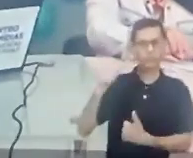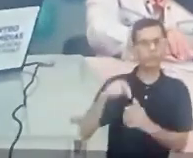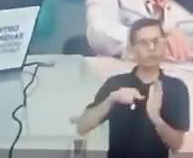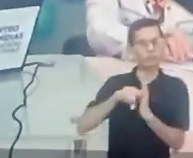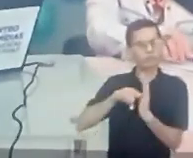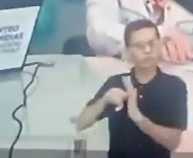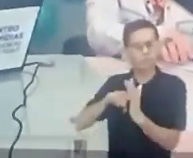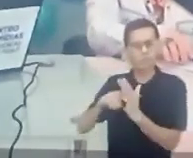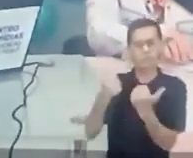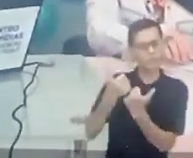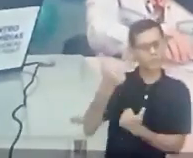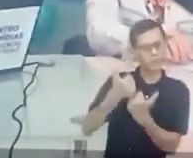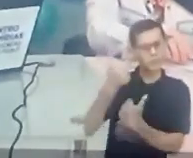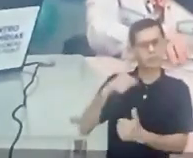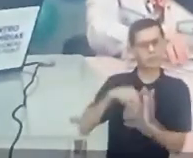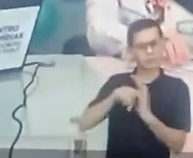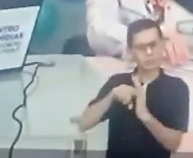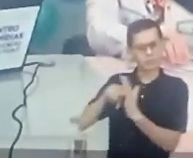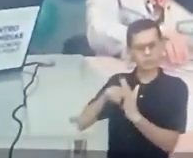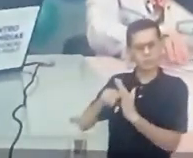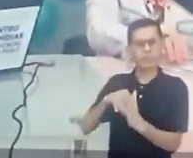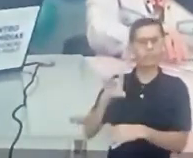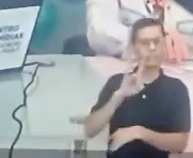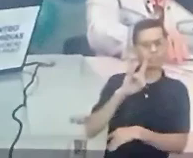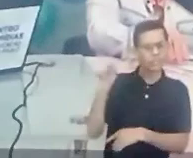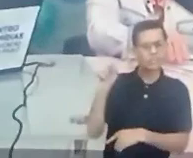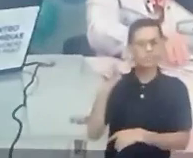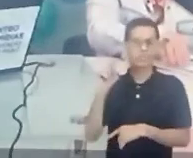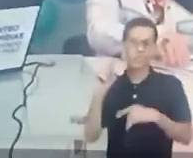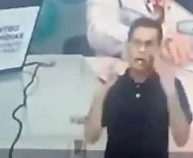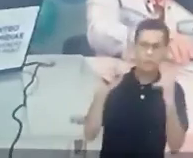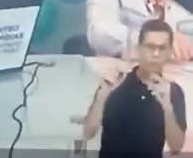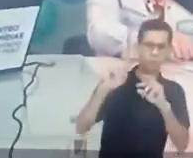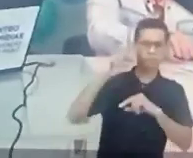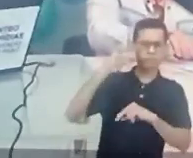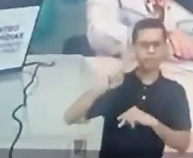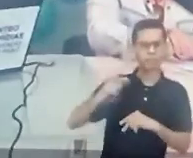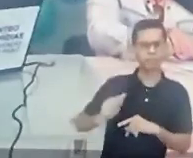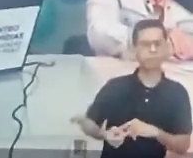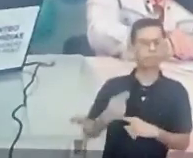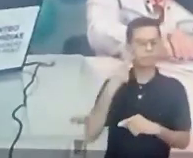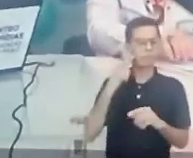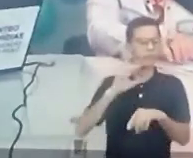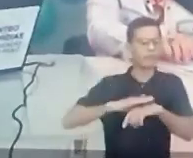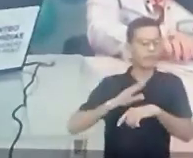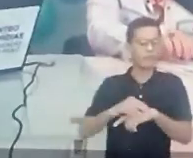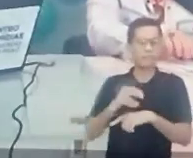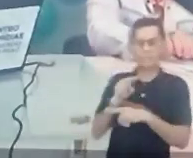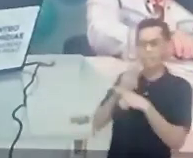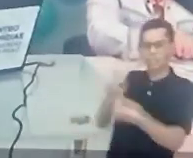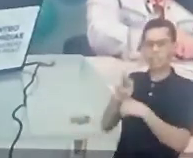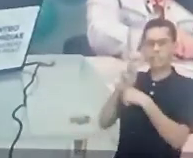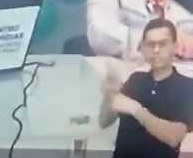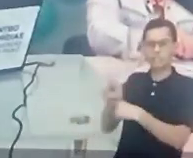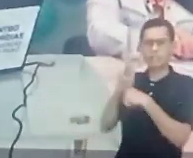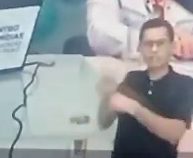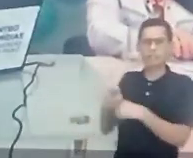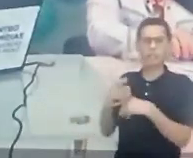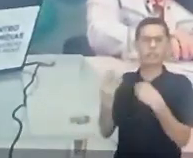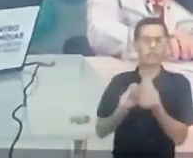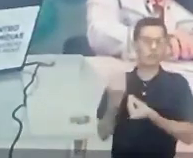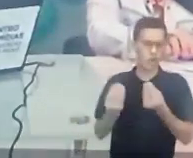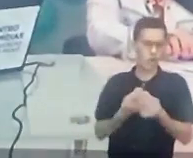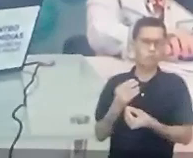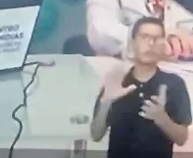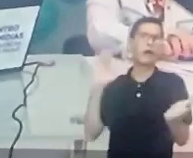se não diariamente, dia sim, dia não, para fazer a validação, deferimento e indeferimento desses recursos, para que a gente não chegue